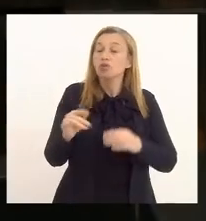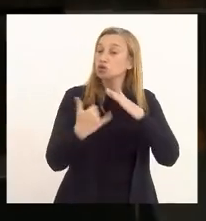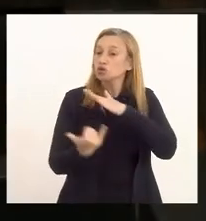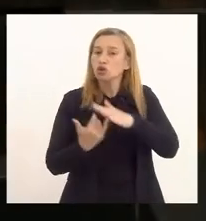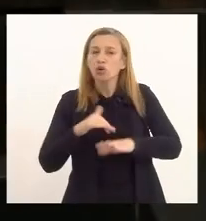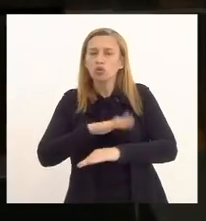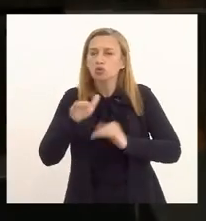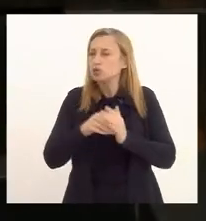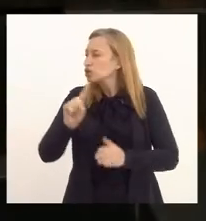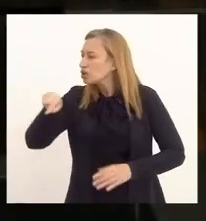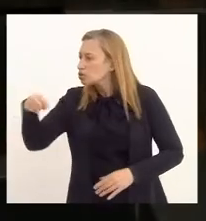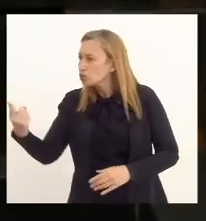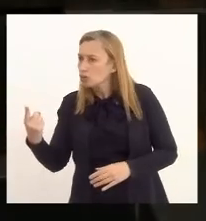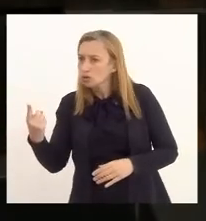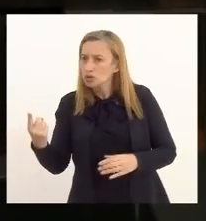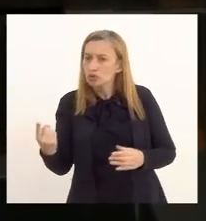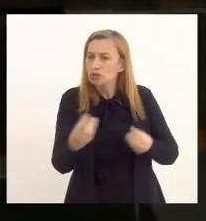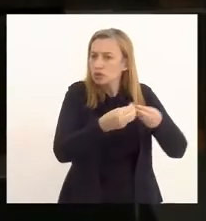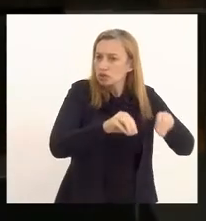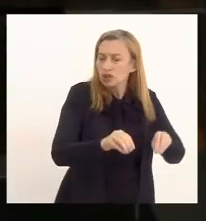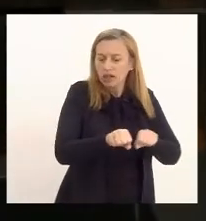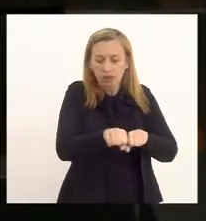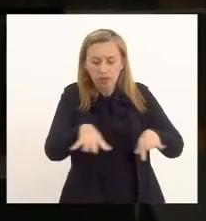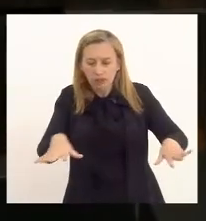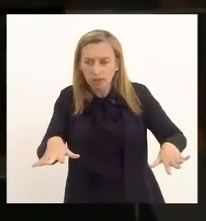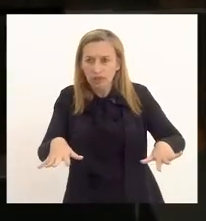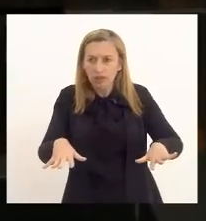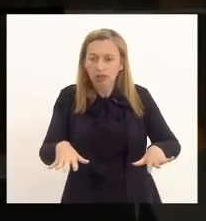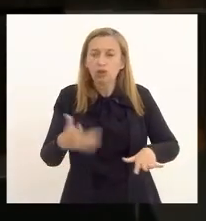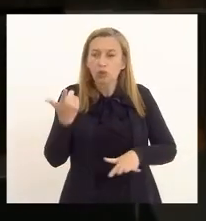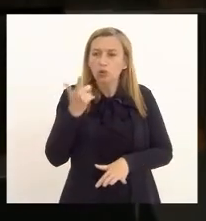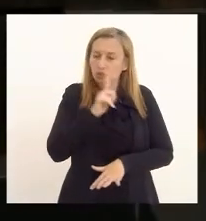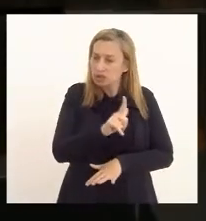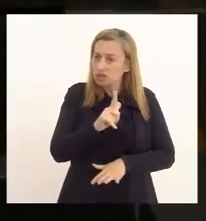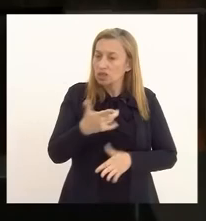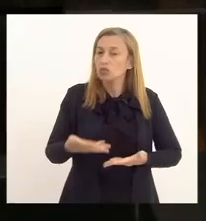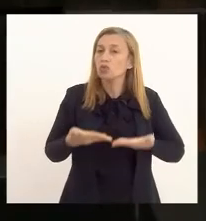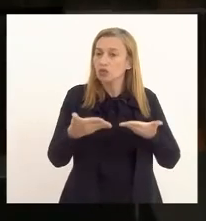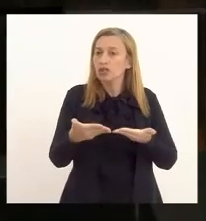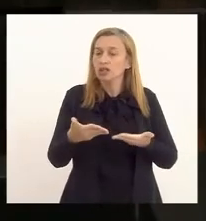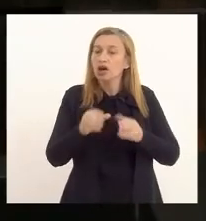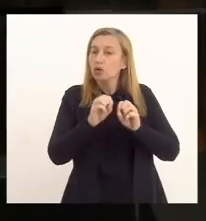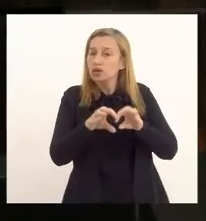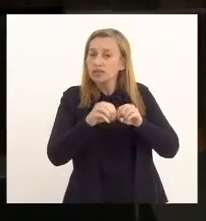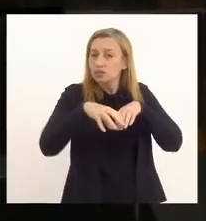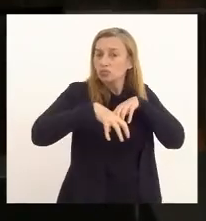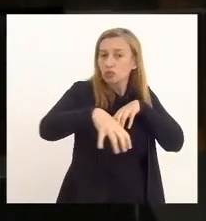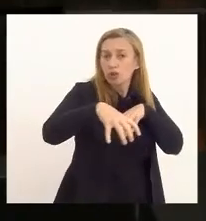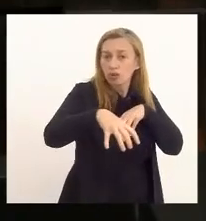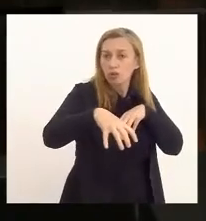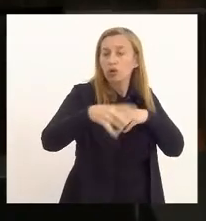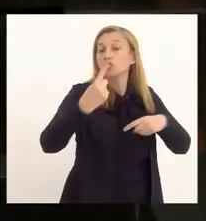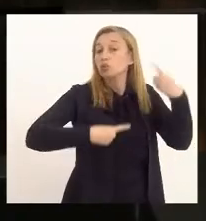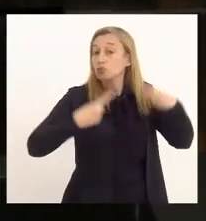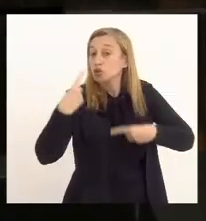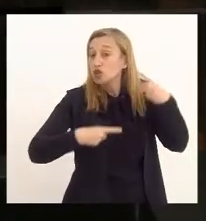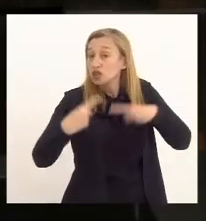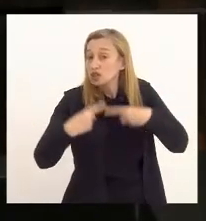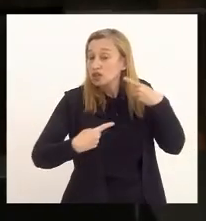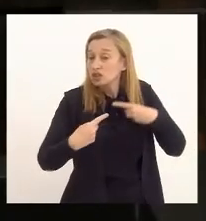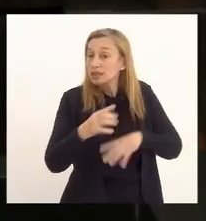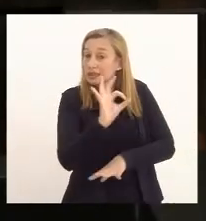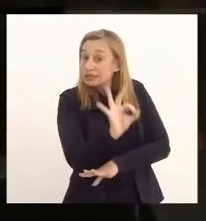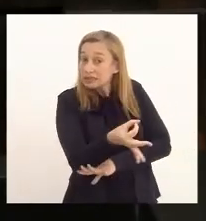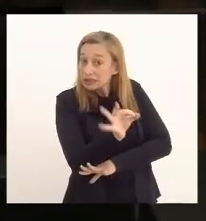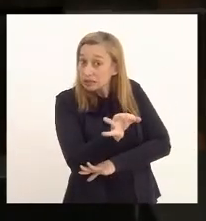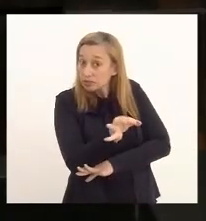todas as outras, foi muito impactada pela pandemia, que conseguiu ofertar o ensino remoto com políticas que, de